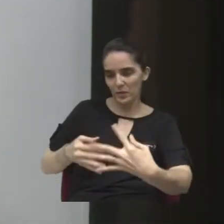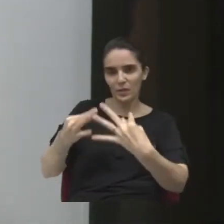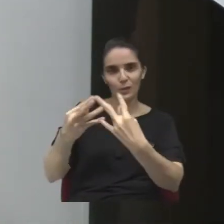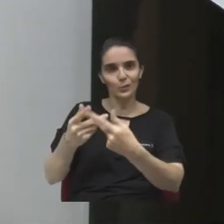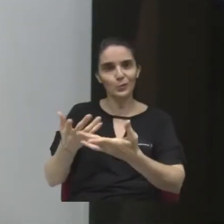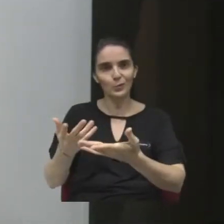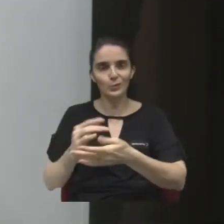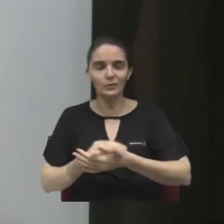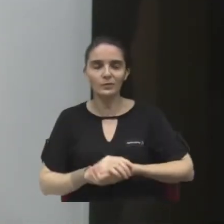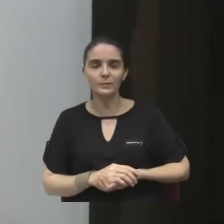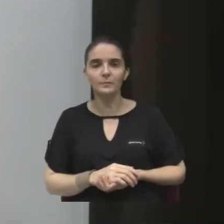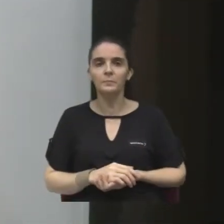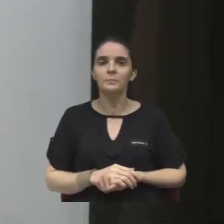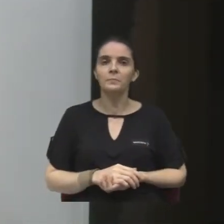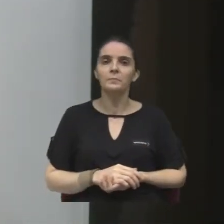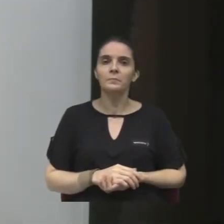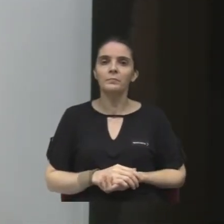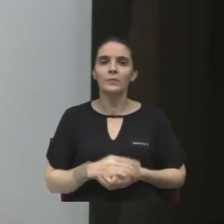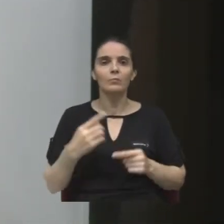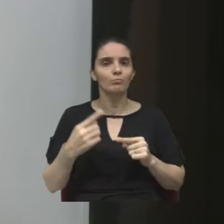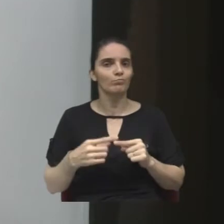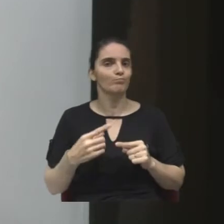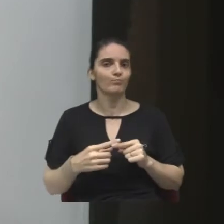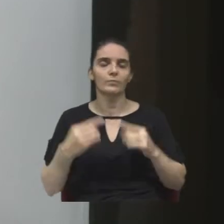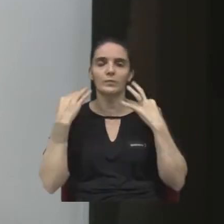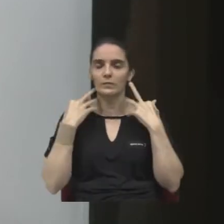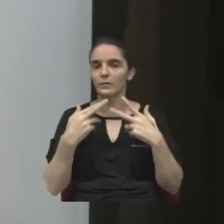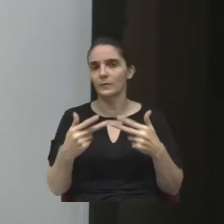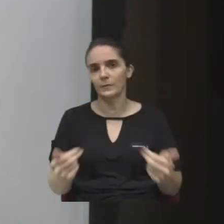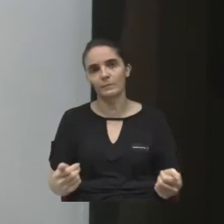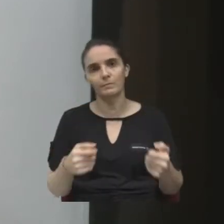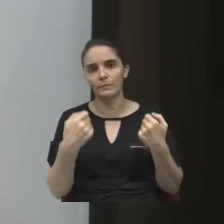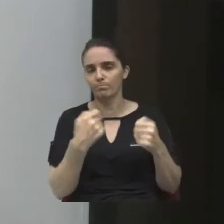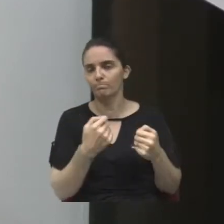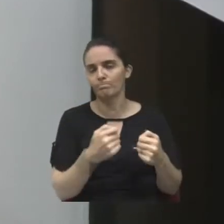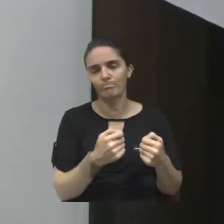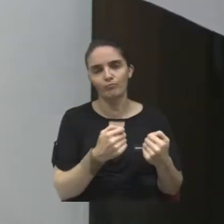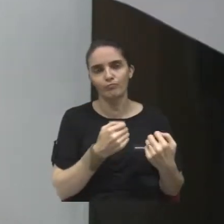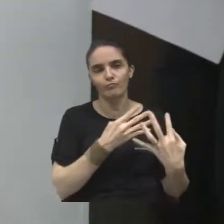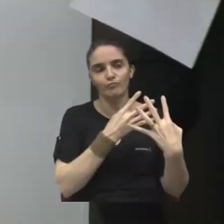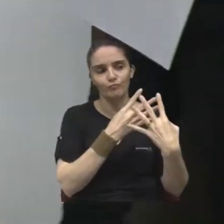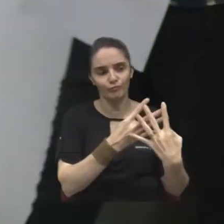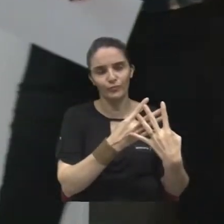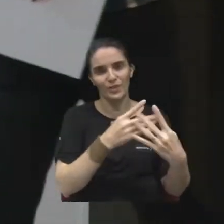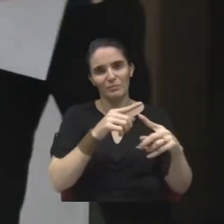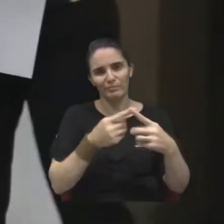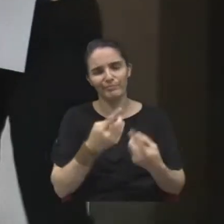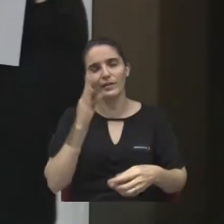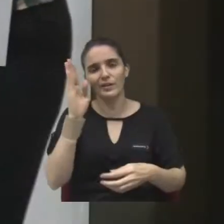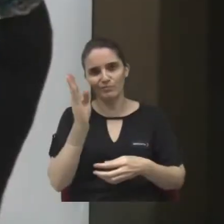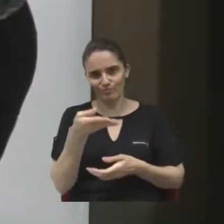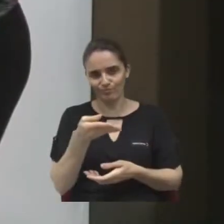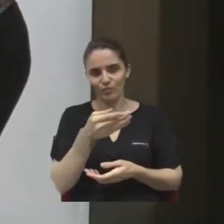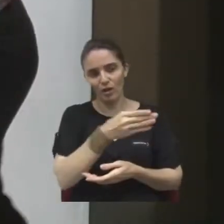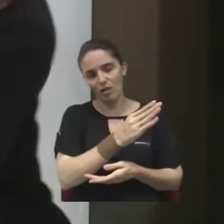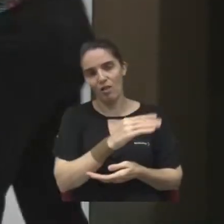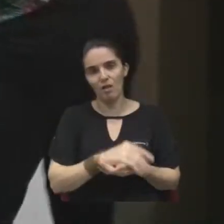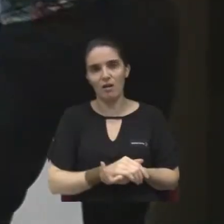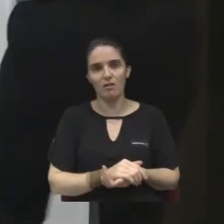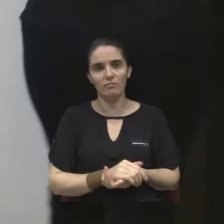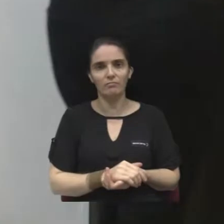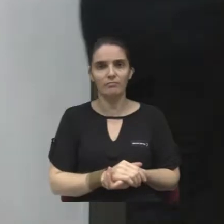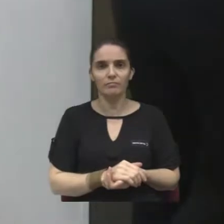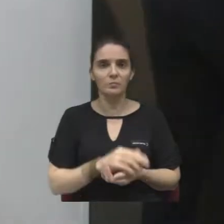não devem estar presos, mas aqueles que estão lá já estão assim, e nunca houve sequer compra